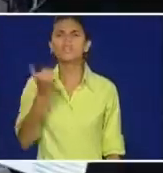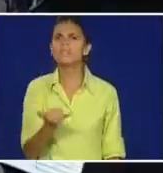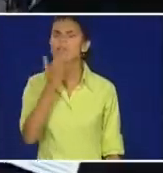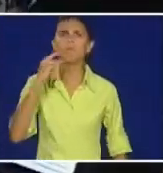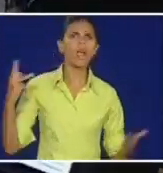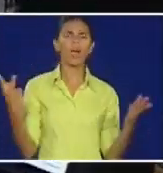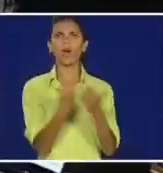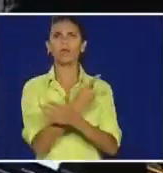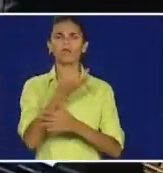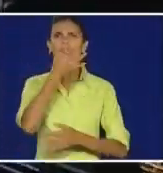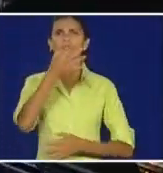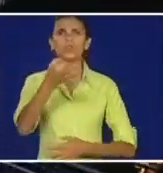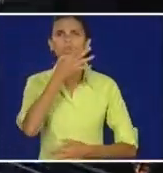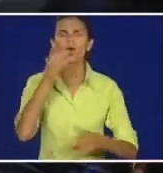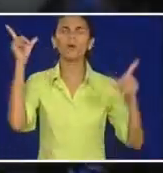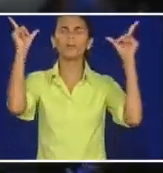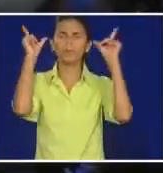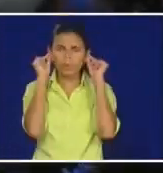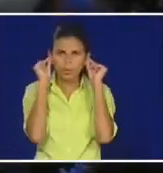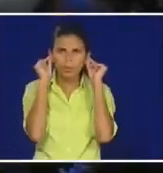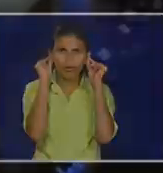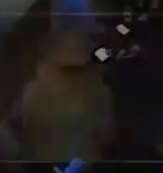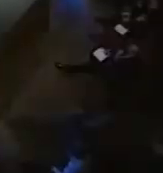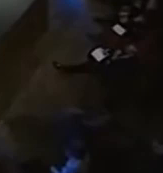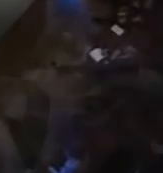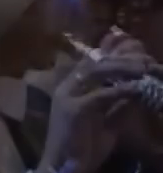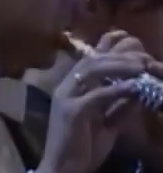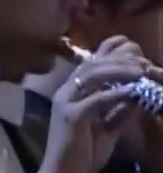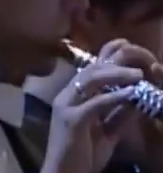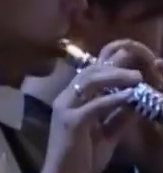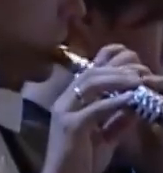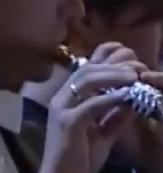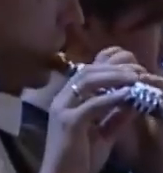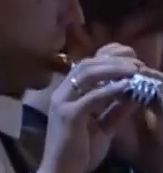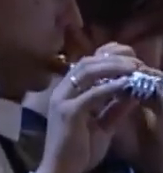Imaginou se, de repente, o mundo ficasse assim?